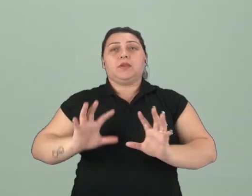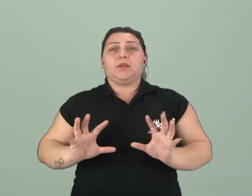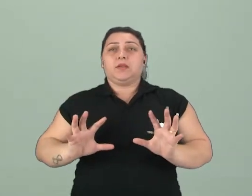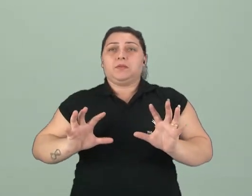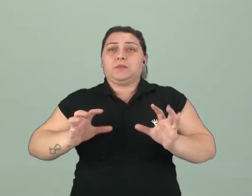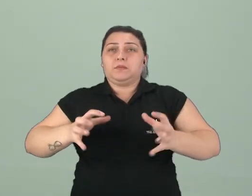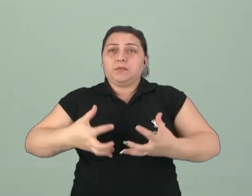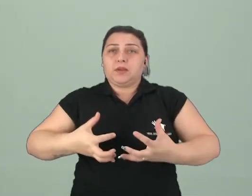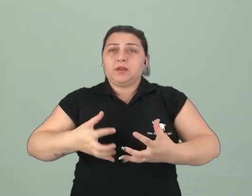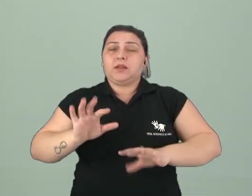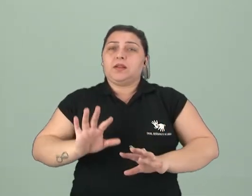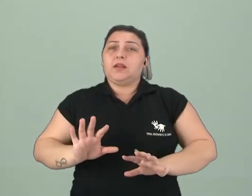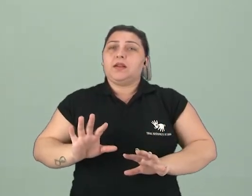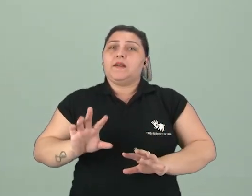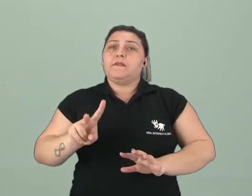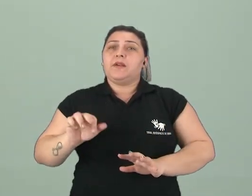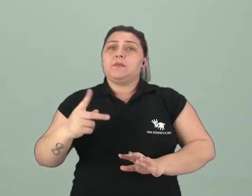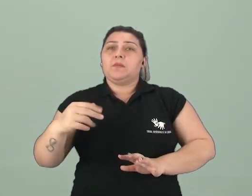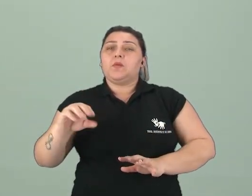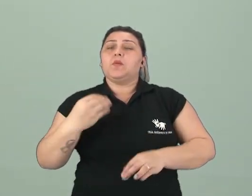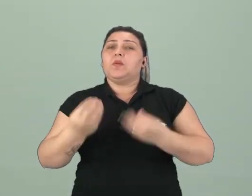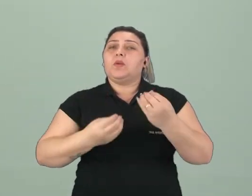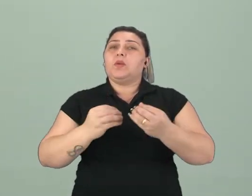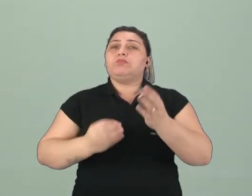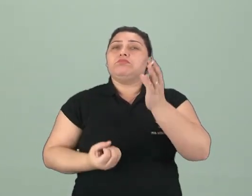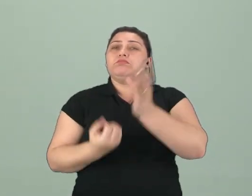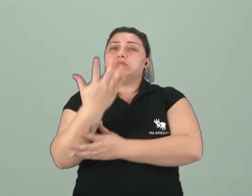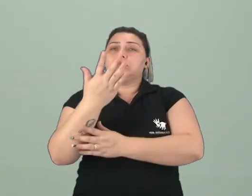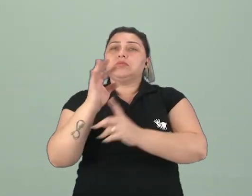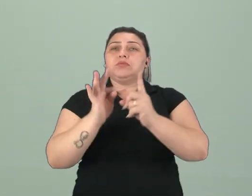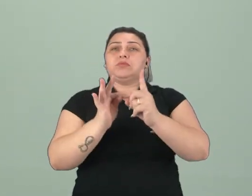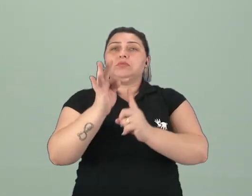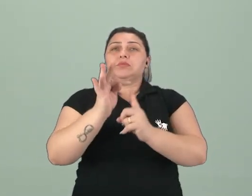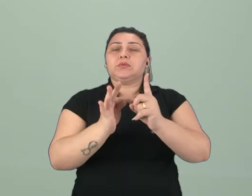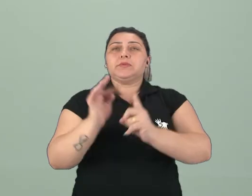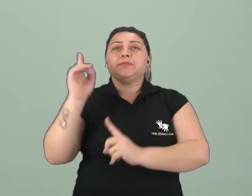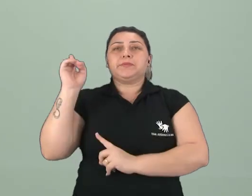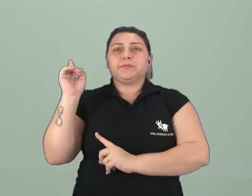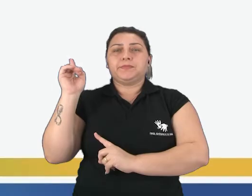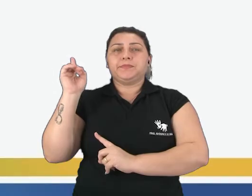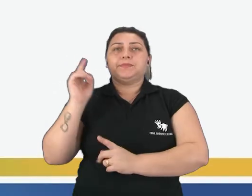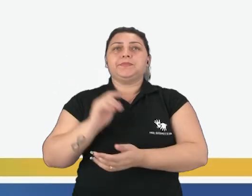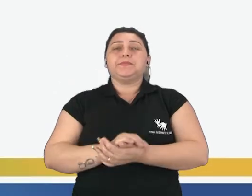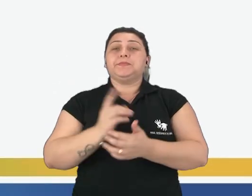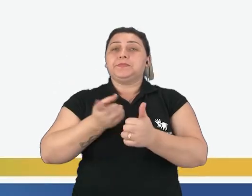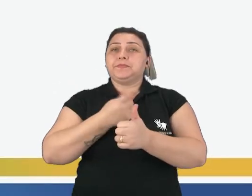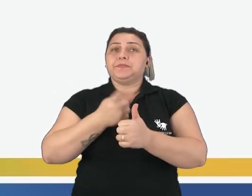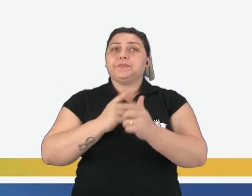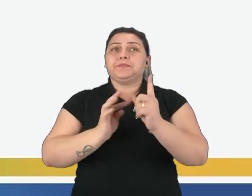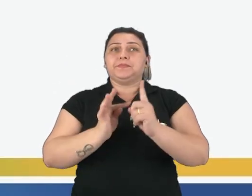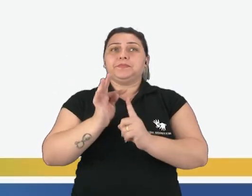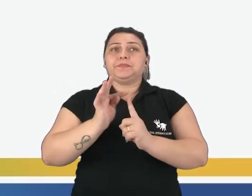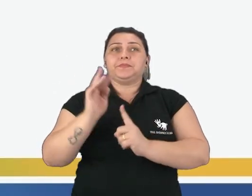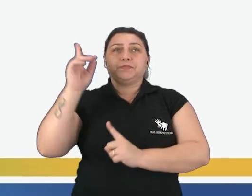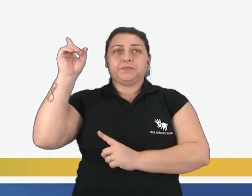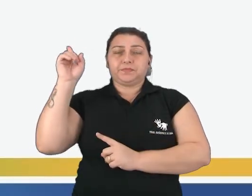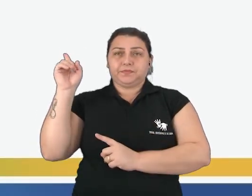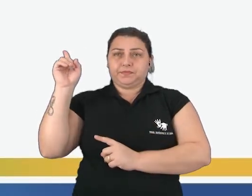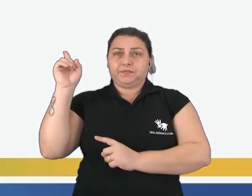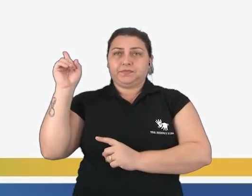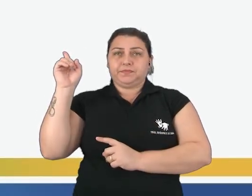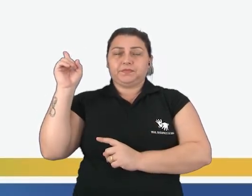a vapor. E aí como é que nasceu o termômetro? Vou mostrar para vocês aí na tela. O primeiro termômetro era